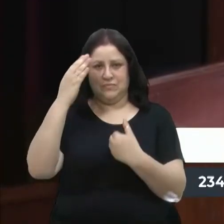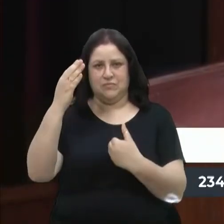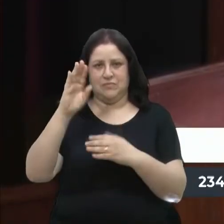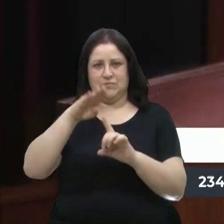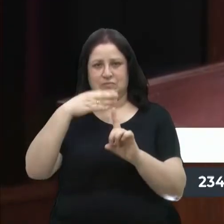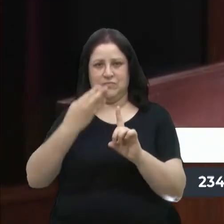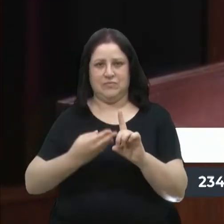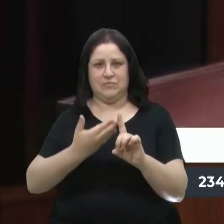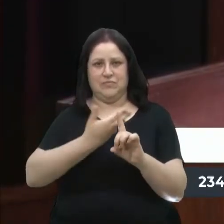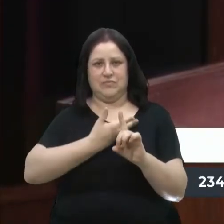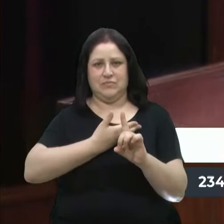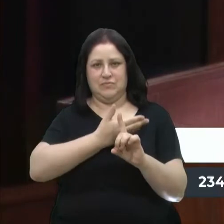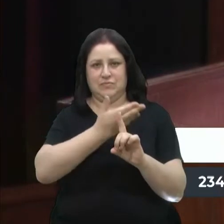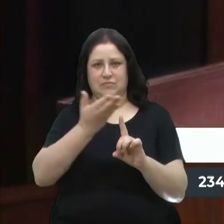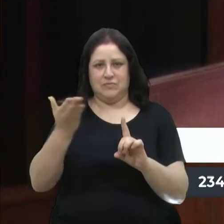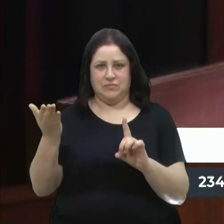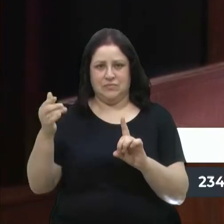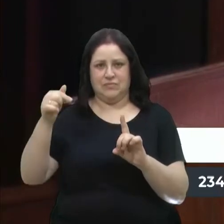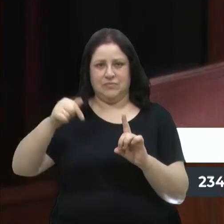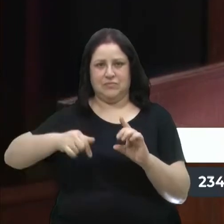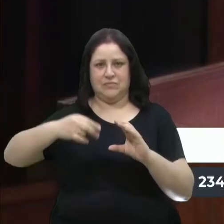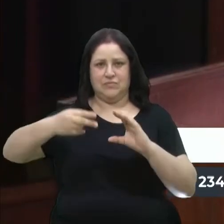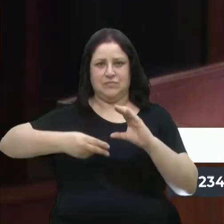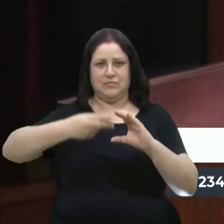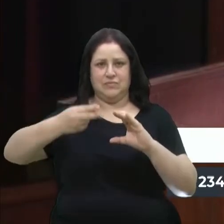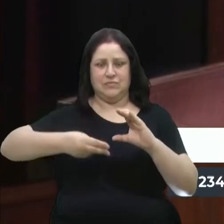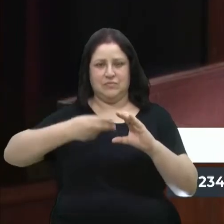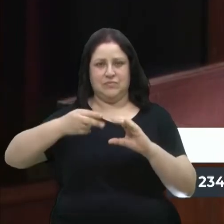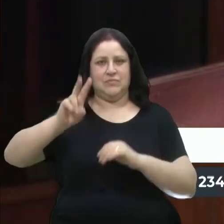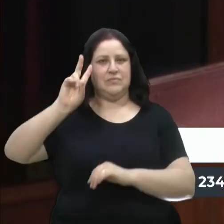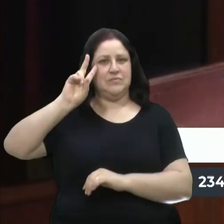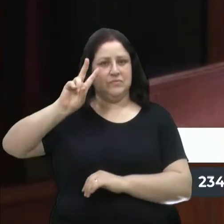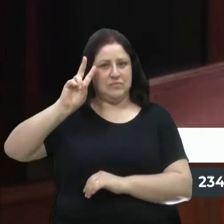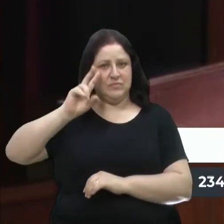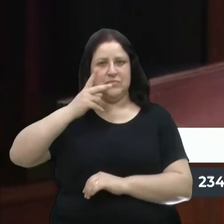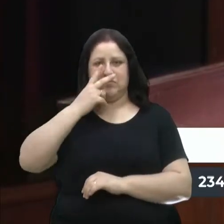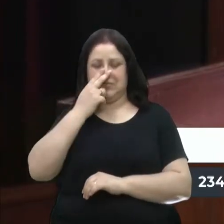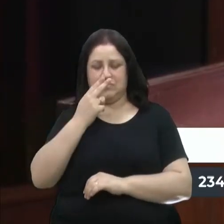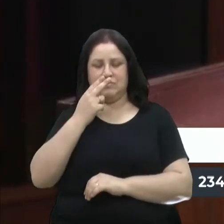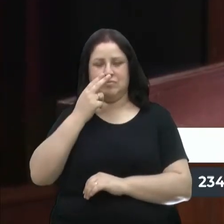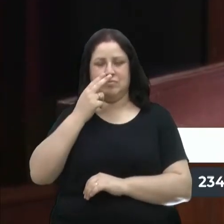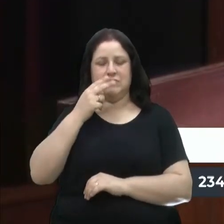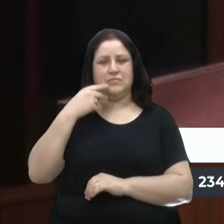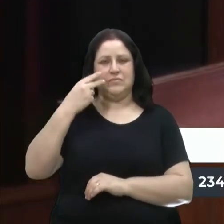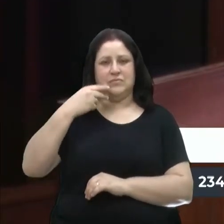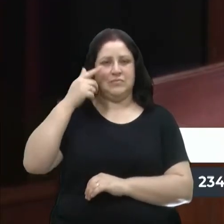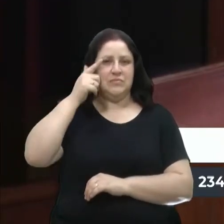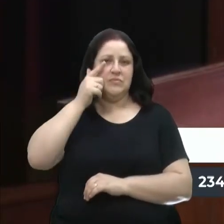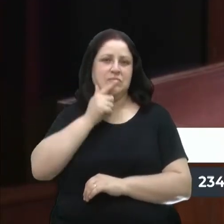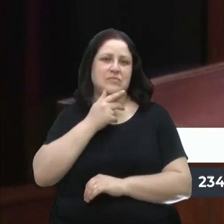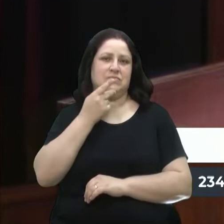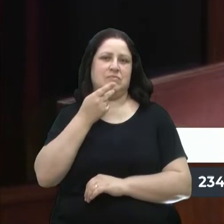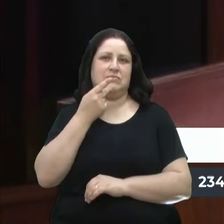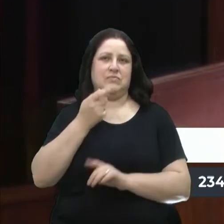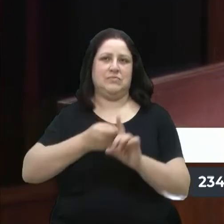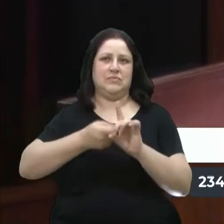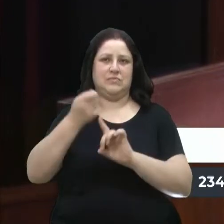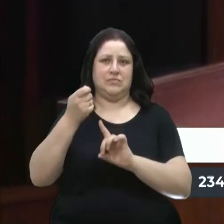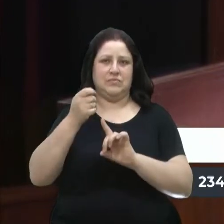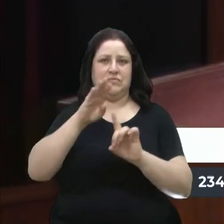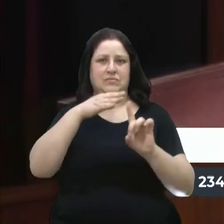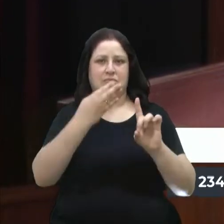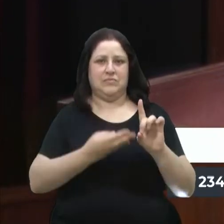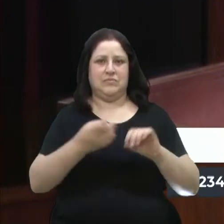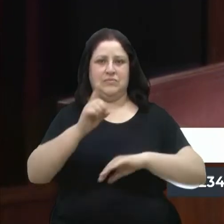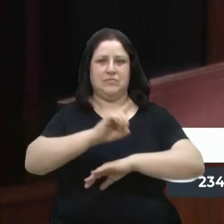amigos aqui da câmara lembrando como Lucas falou né mês em que comemoramos o Dia